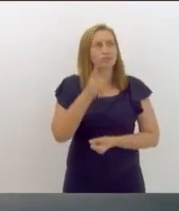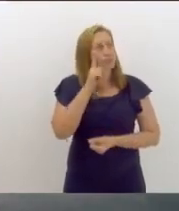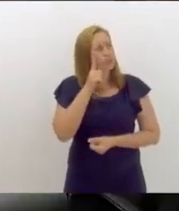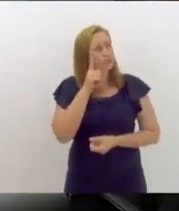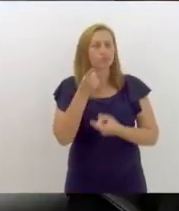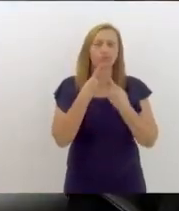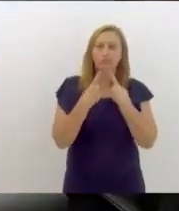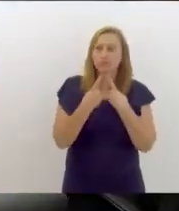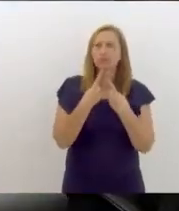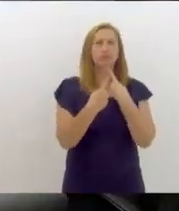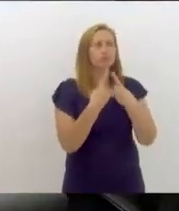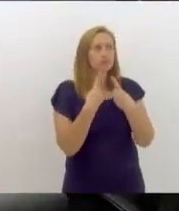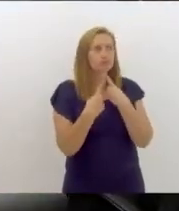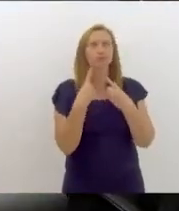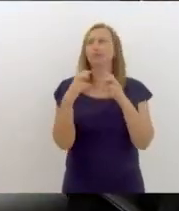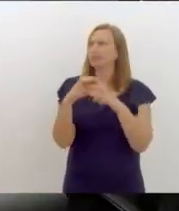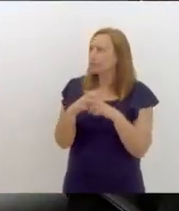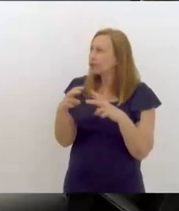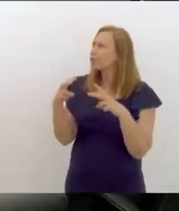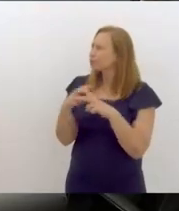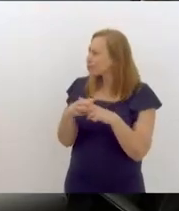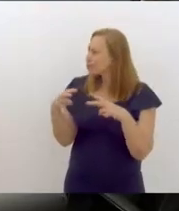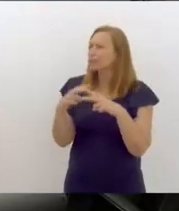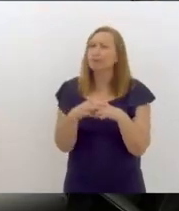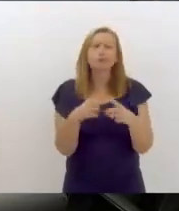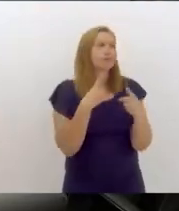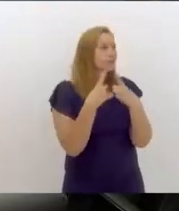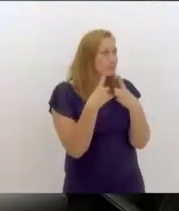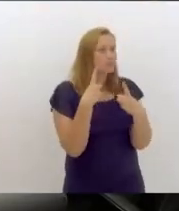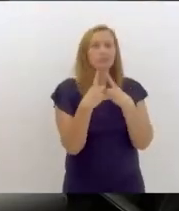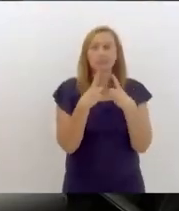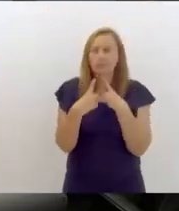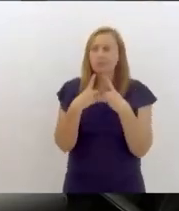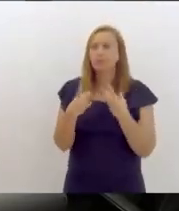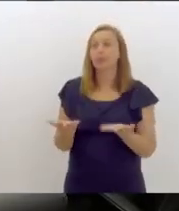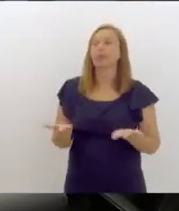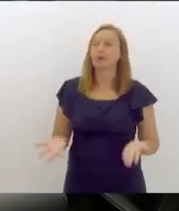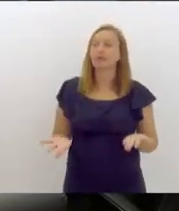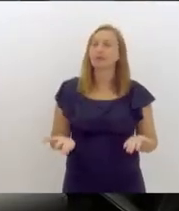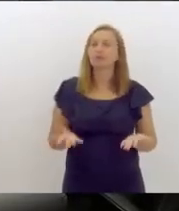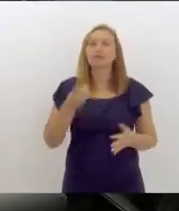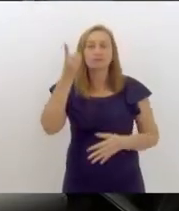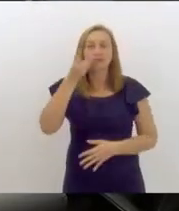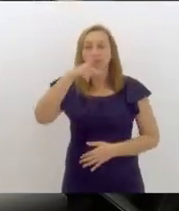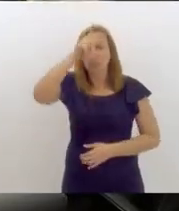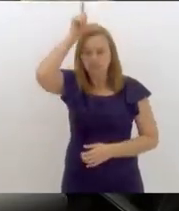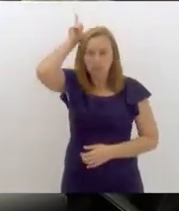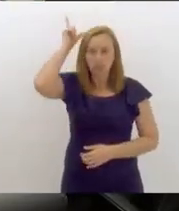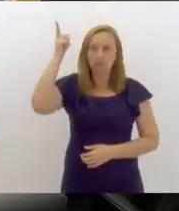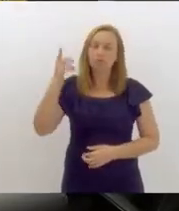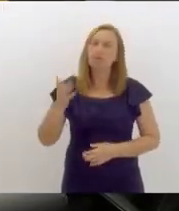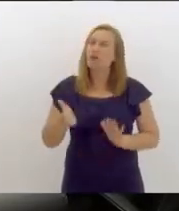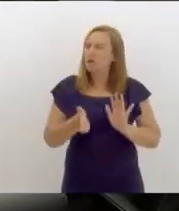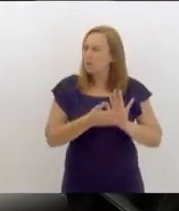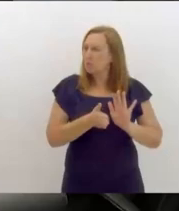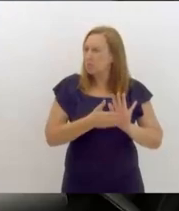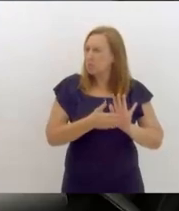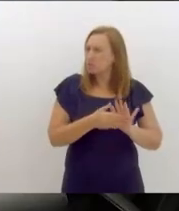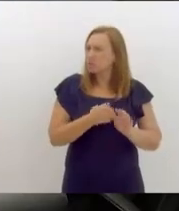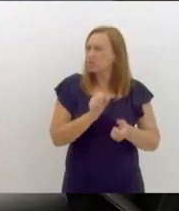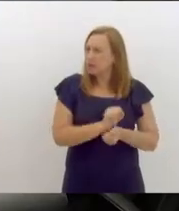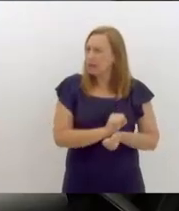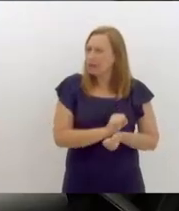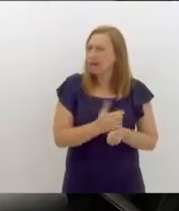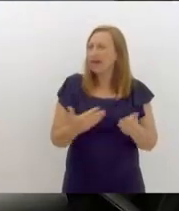discussão a gente briga discute botar emendando tá então Deputado Luis Paulo fica uma proposta de paralisar